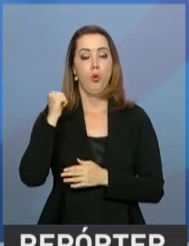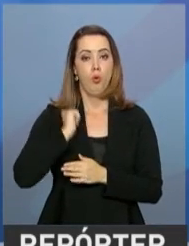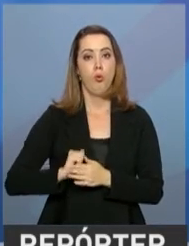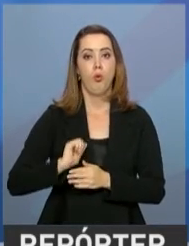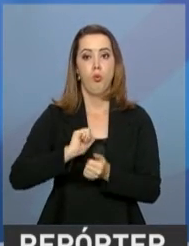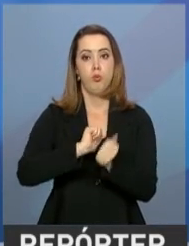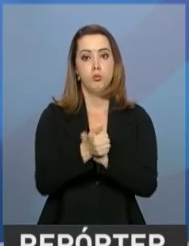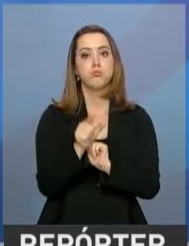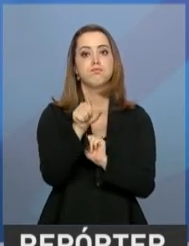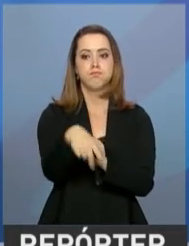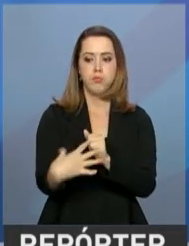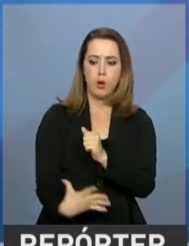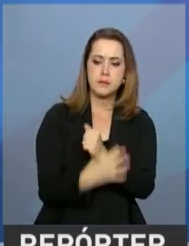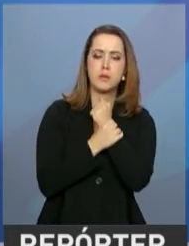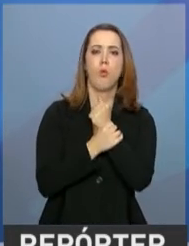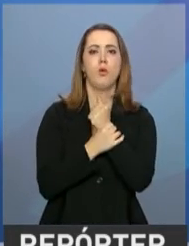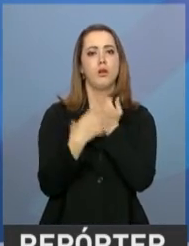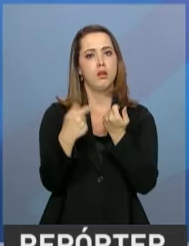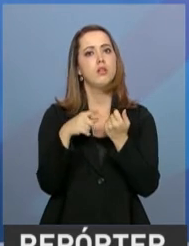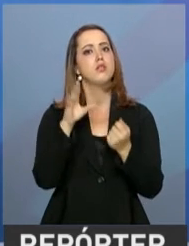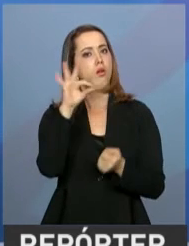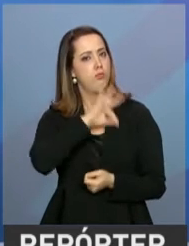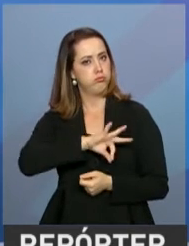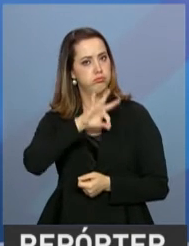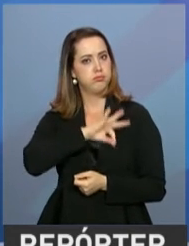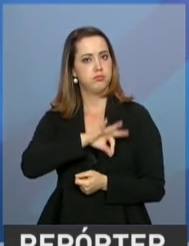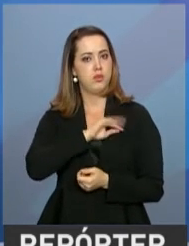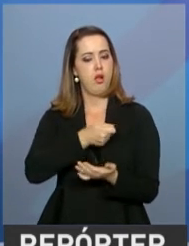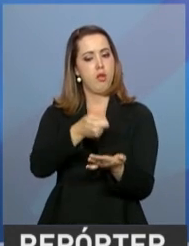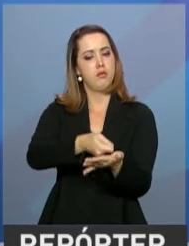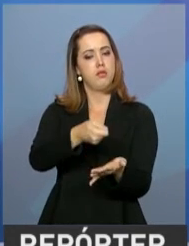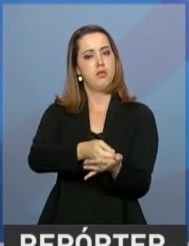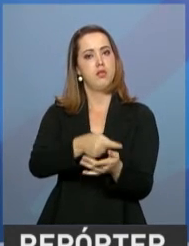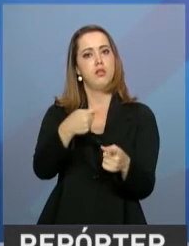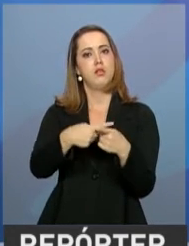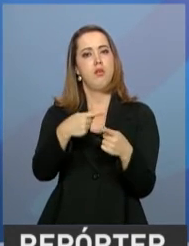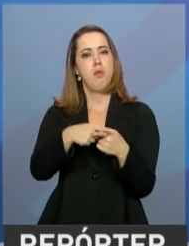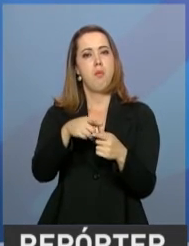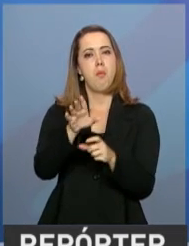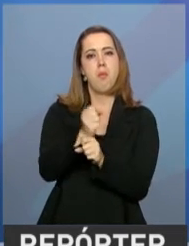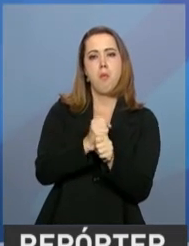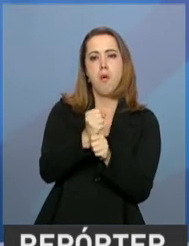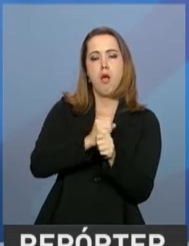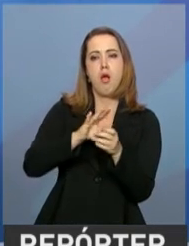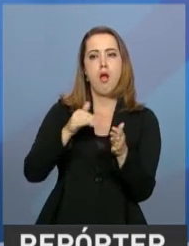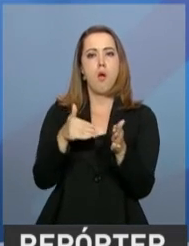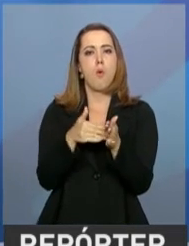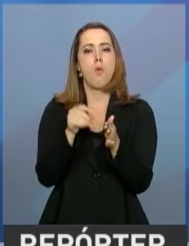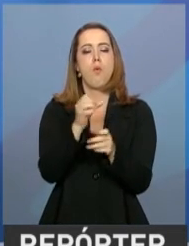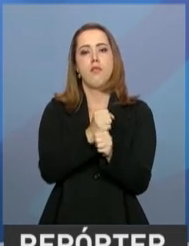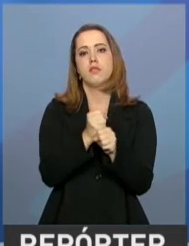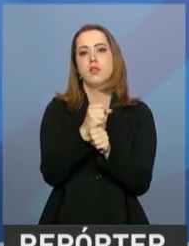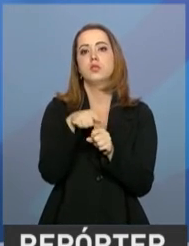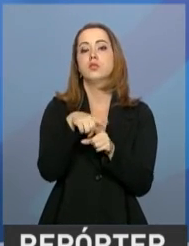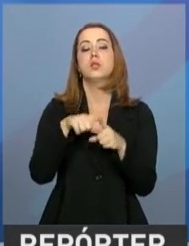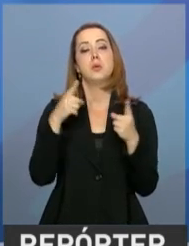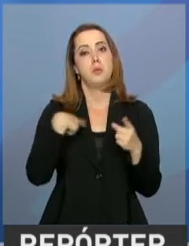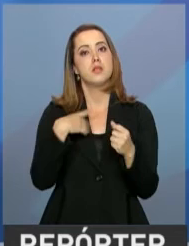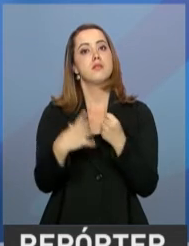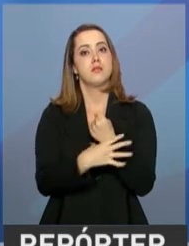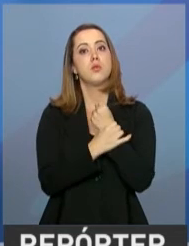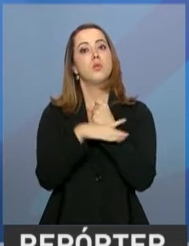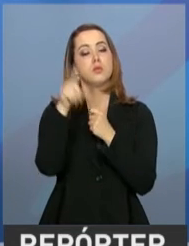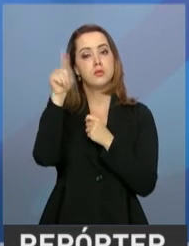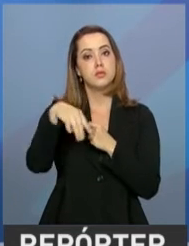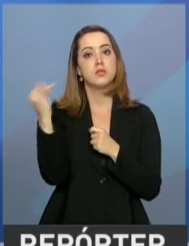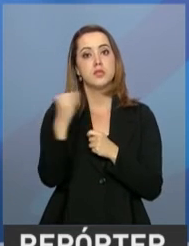mundo tem, é uma renda que é paga mais para o final do ano, mas é uma segurança que todo mundo tem e que é